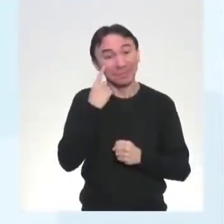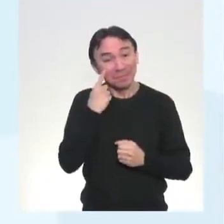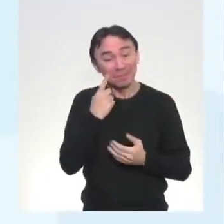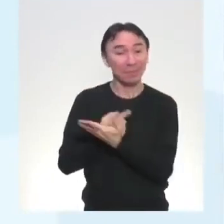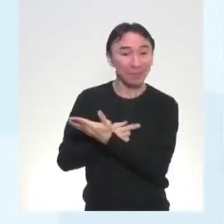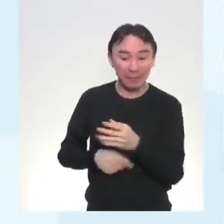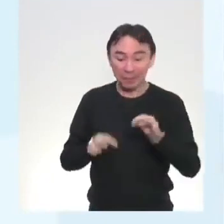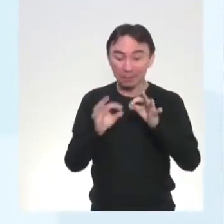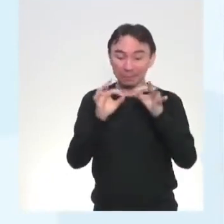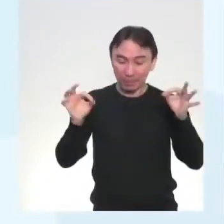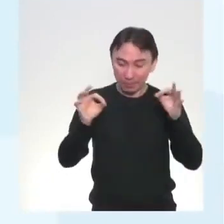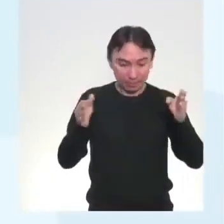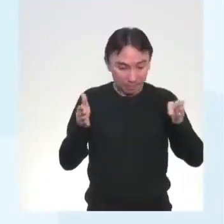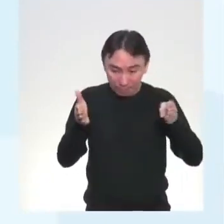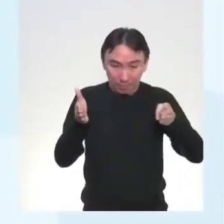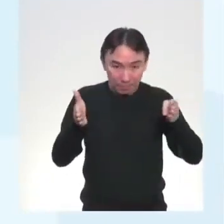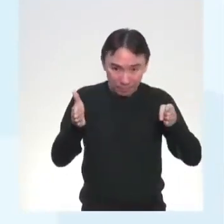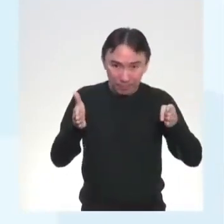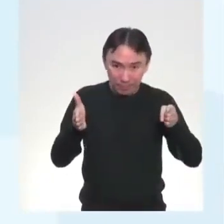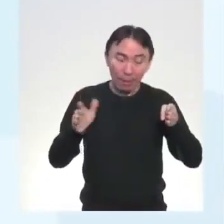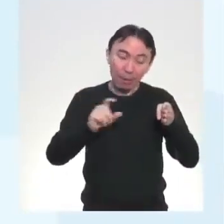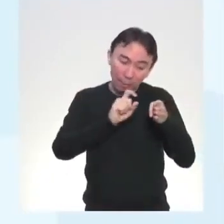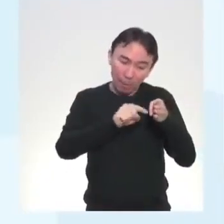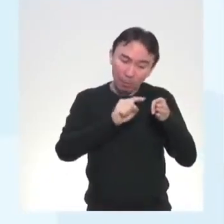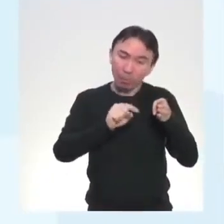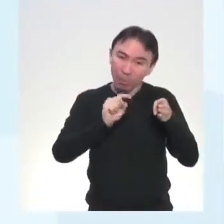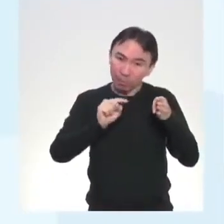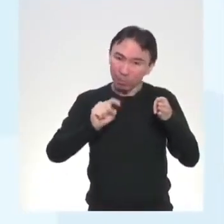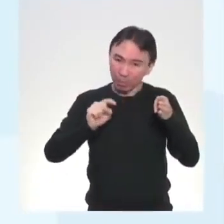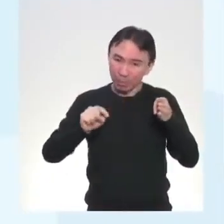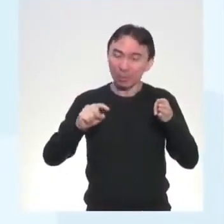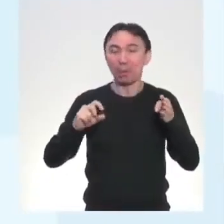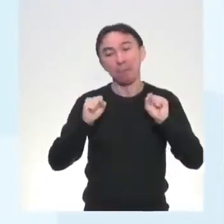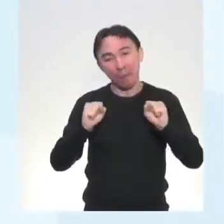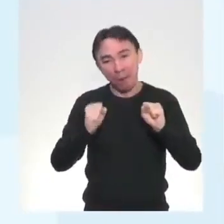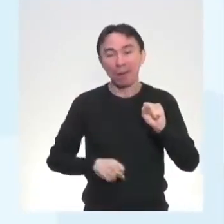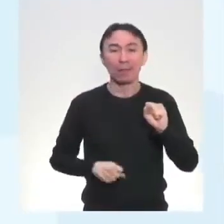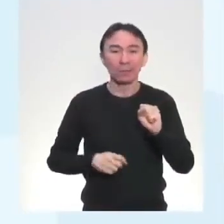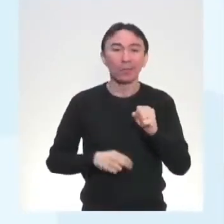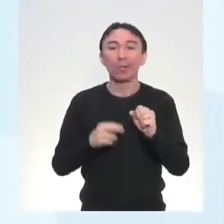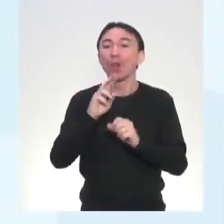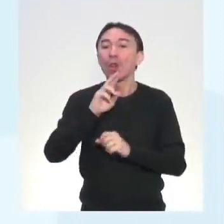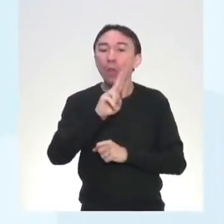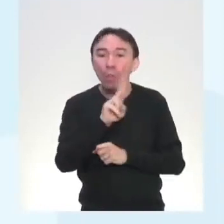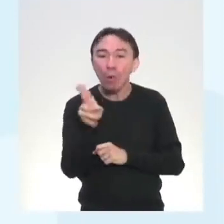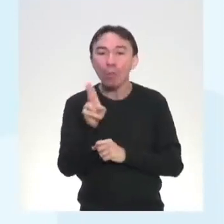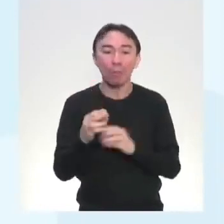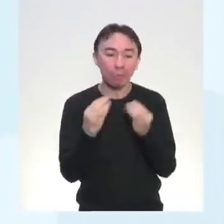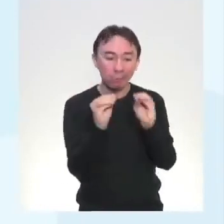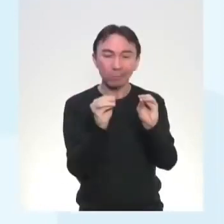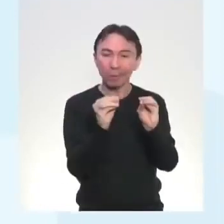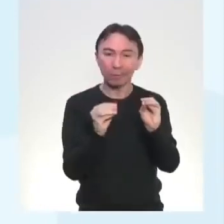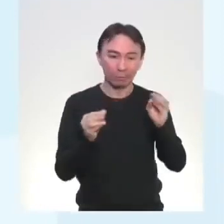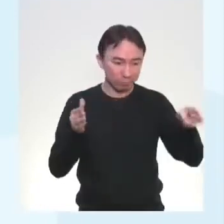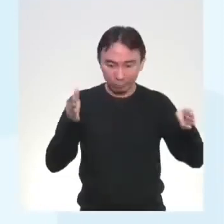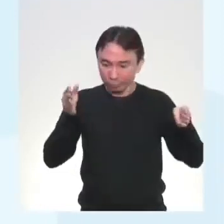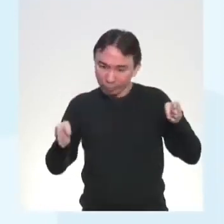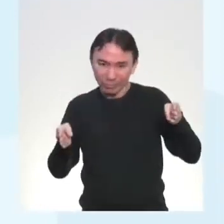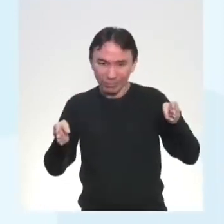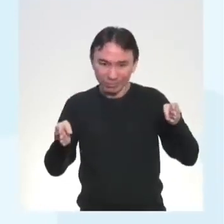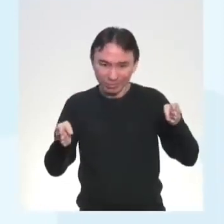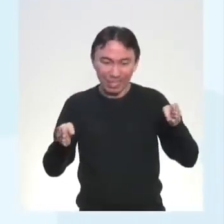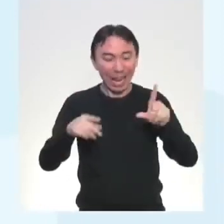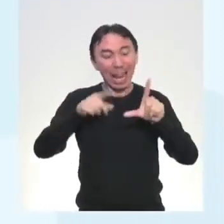essas extremidades com as letras maiúsculas, né? Então, se determinamos um pedaço dessa reta, a esse damos os